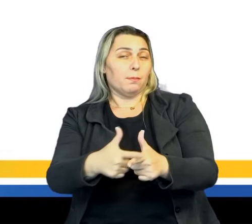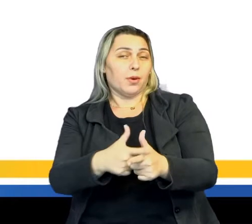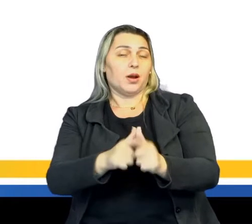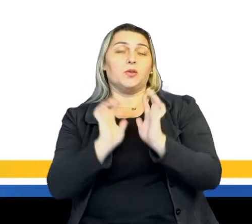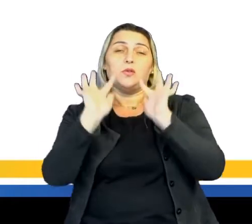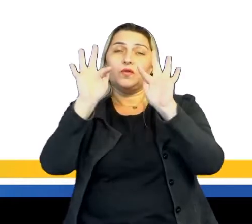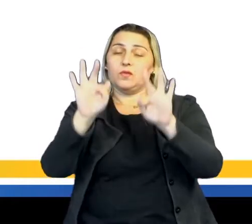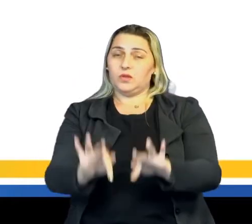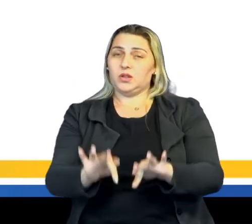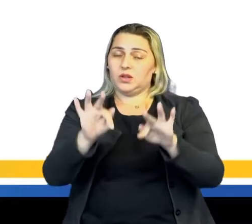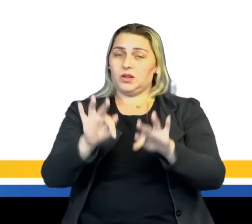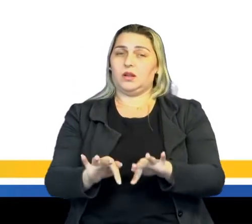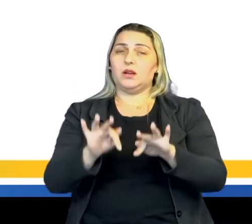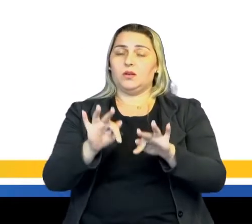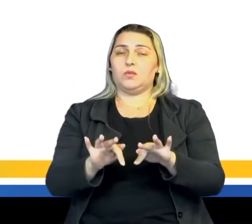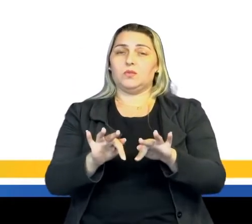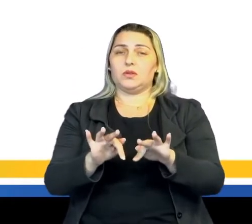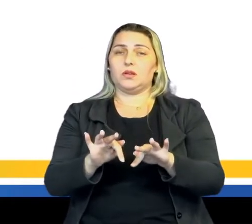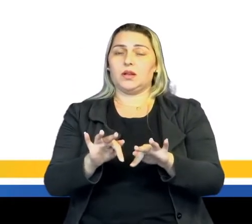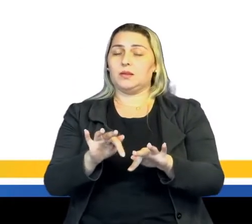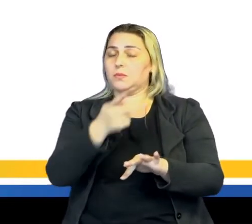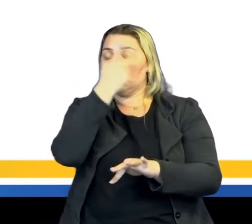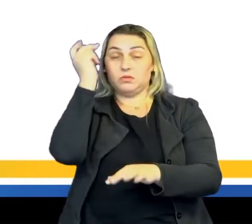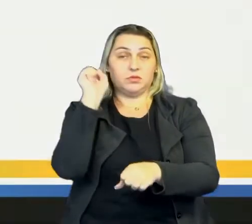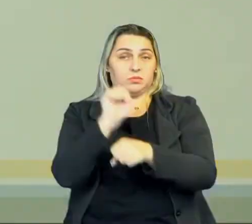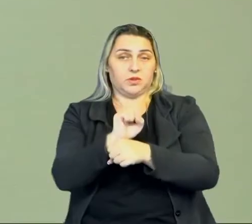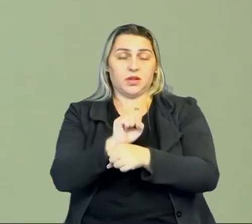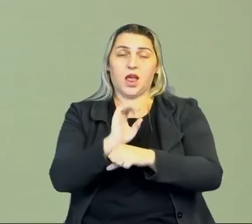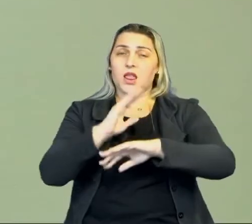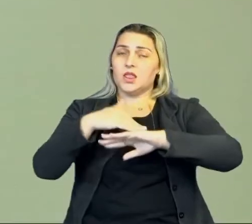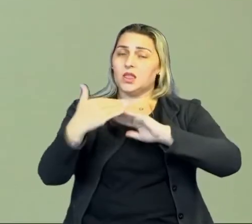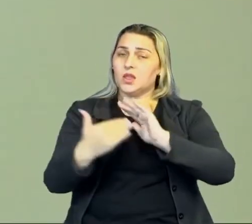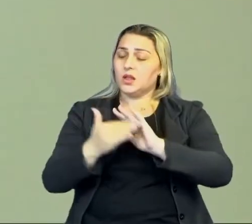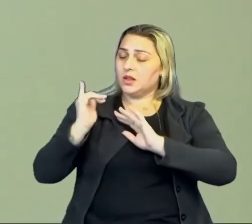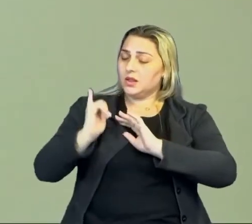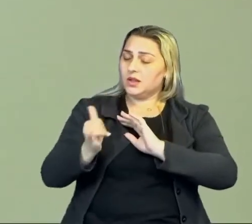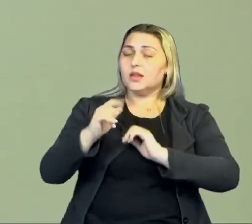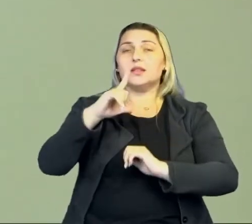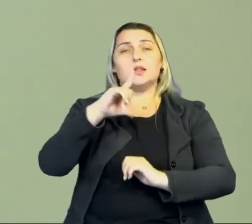desfecho inevitável. Então, toda narrativa, pessoal,